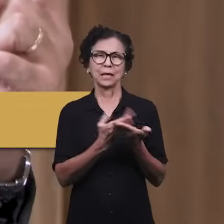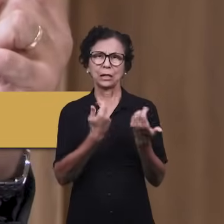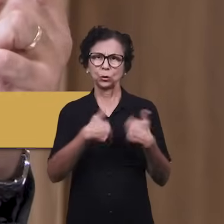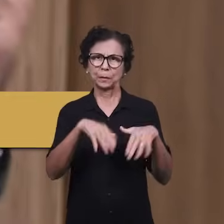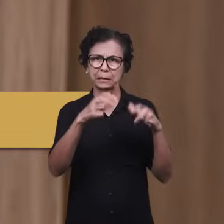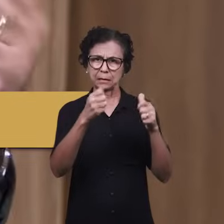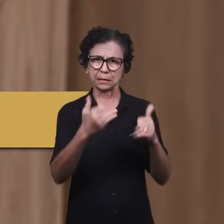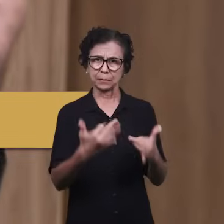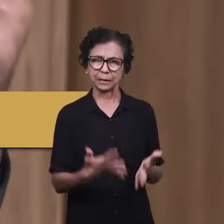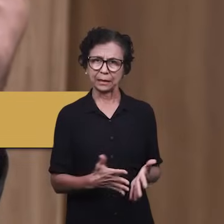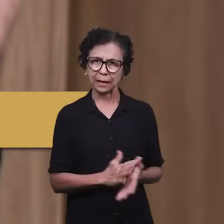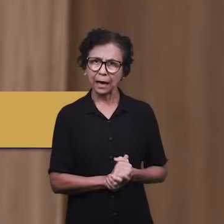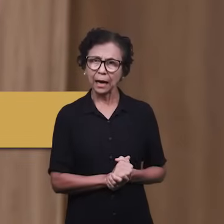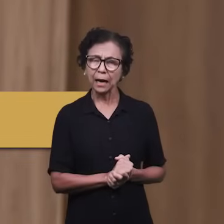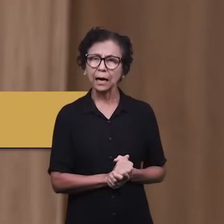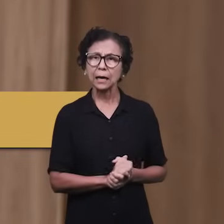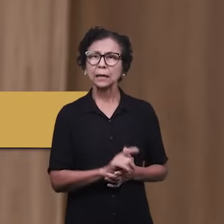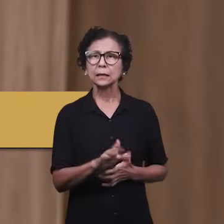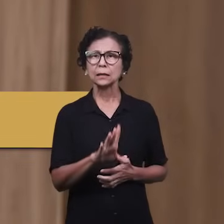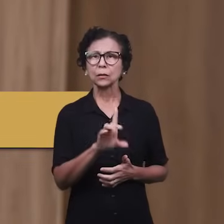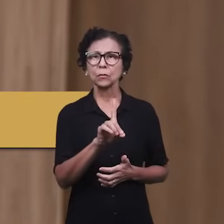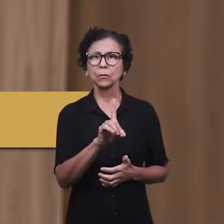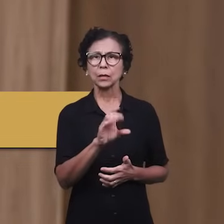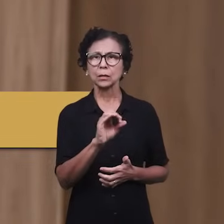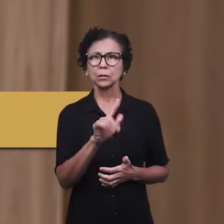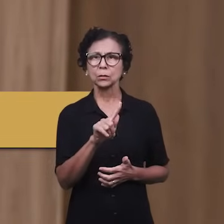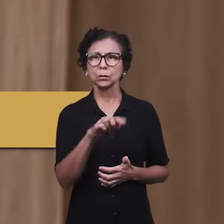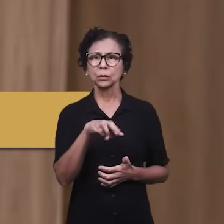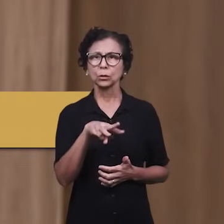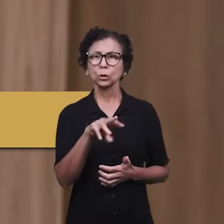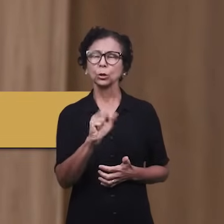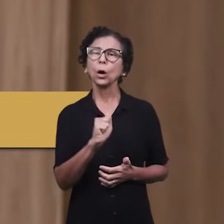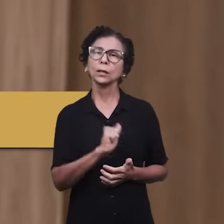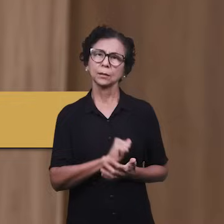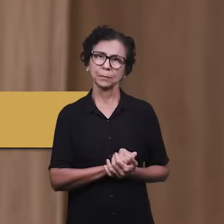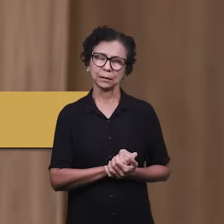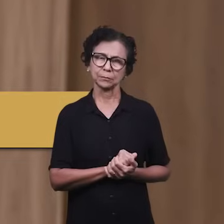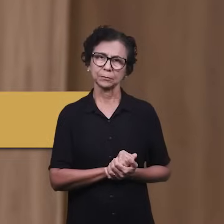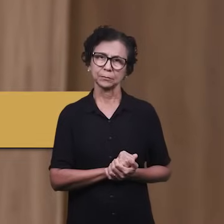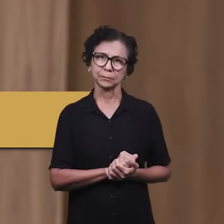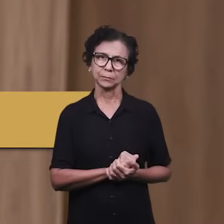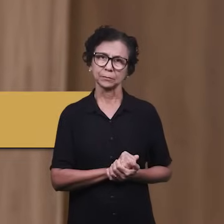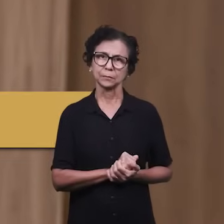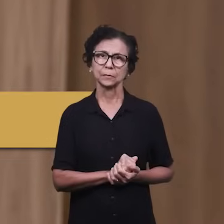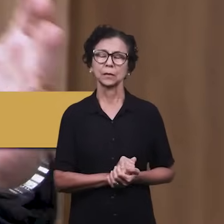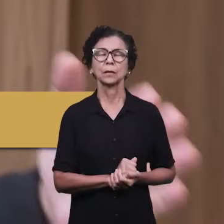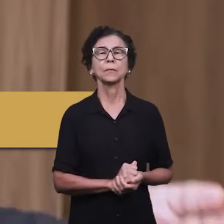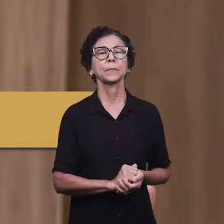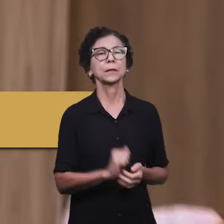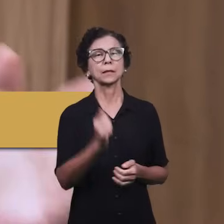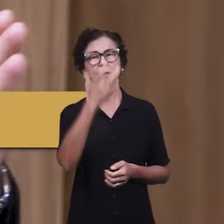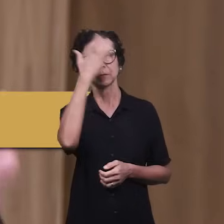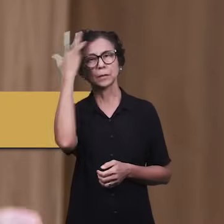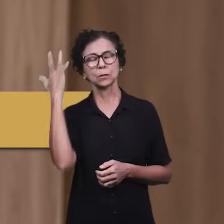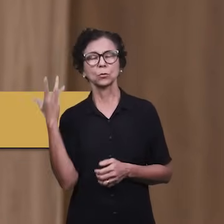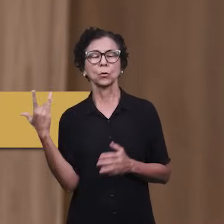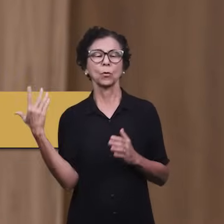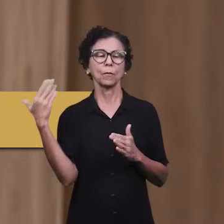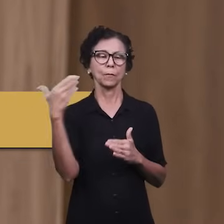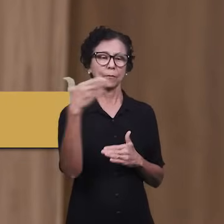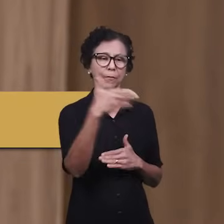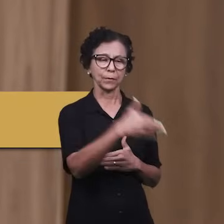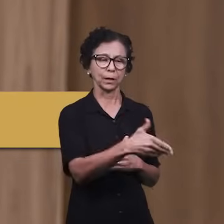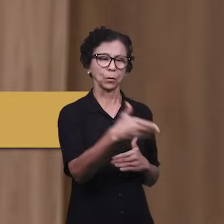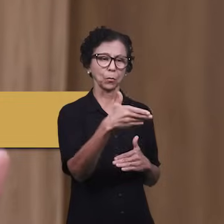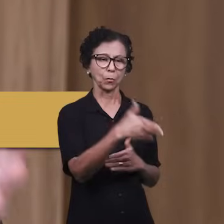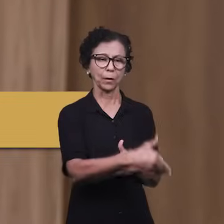dogma. Então, na verdade, o que ele chama de teologia da revelação, na verdade, é uma teologia dogmática. As pessoas vão